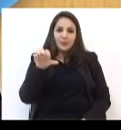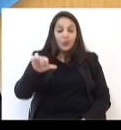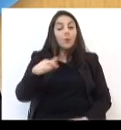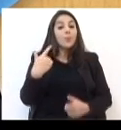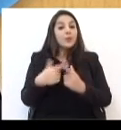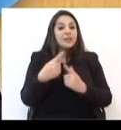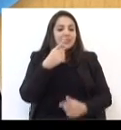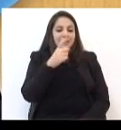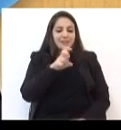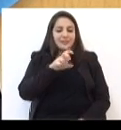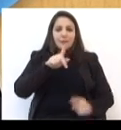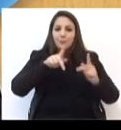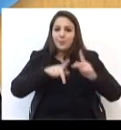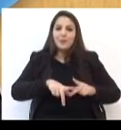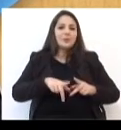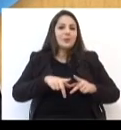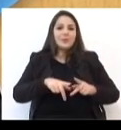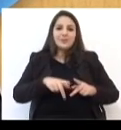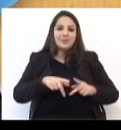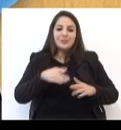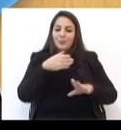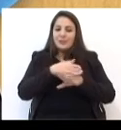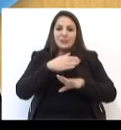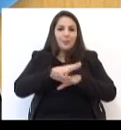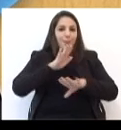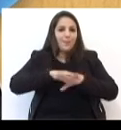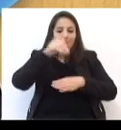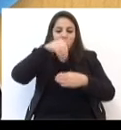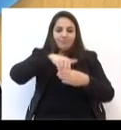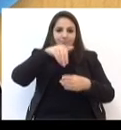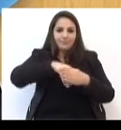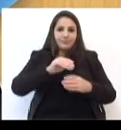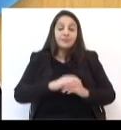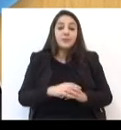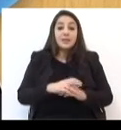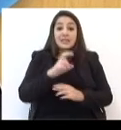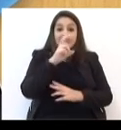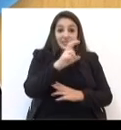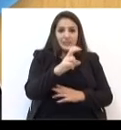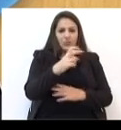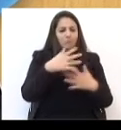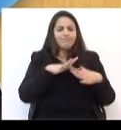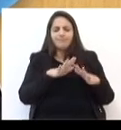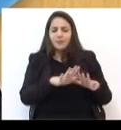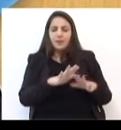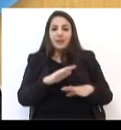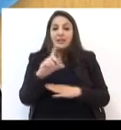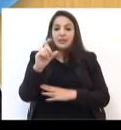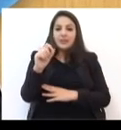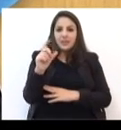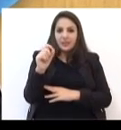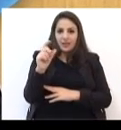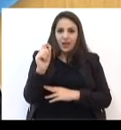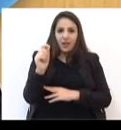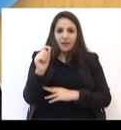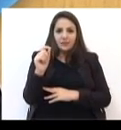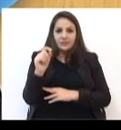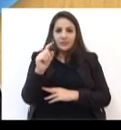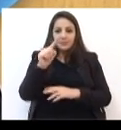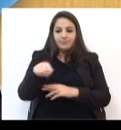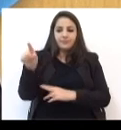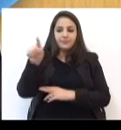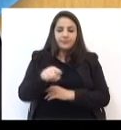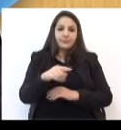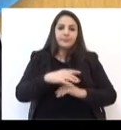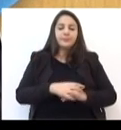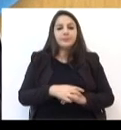Isso porque 15 pessoas não concorrem mais ao pleito. Ao todo, foram 5 renúncias e 10 candidaturas